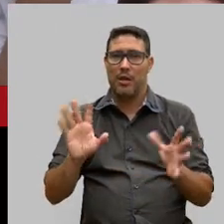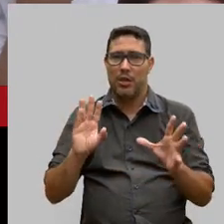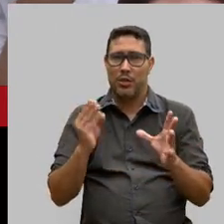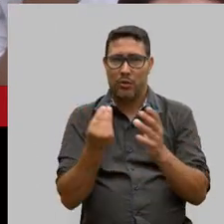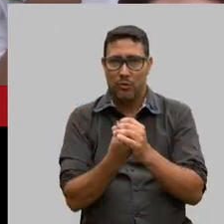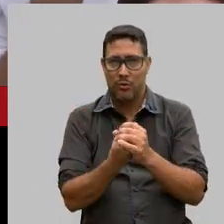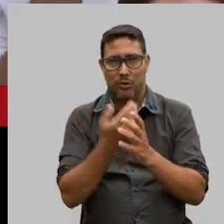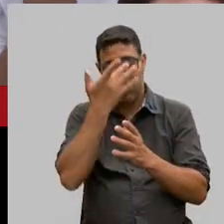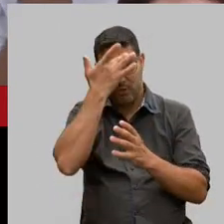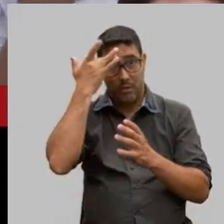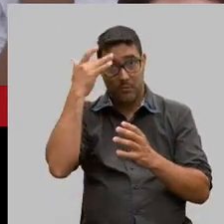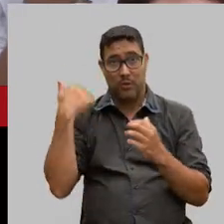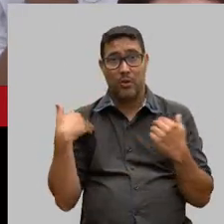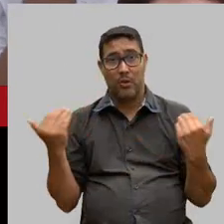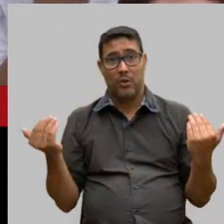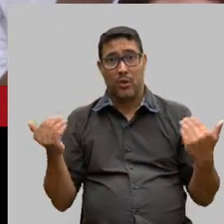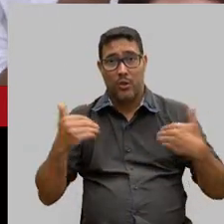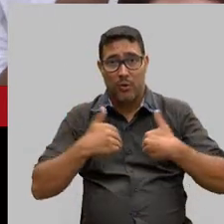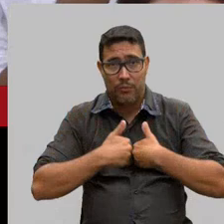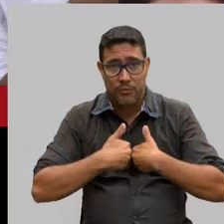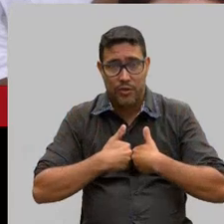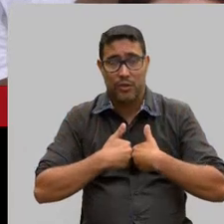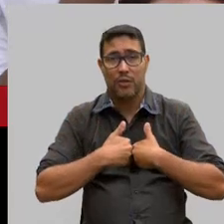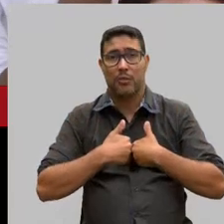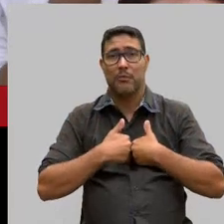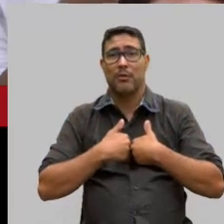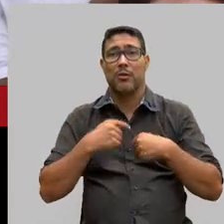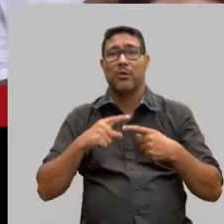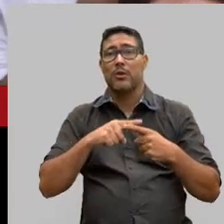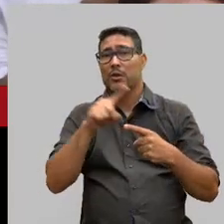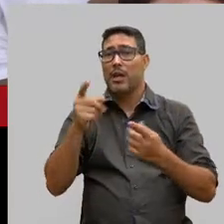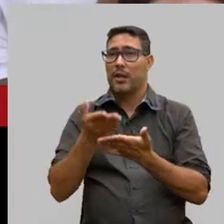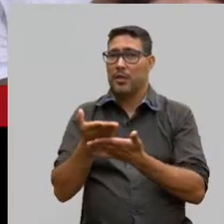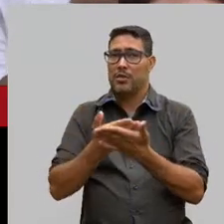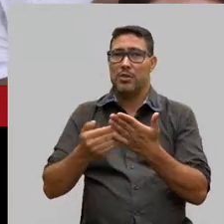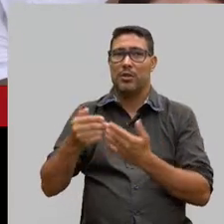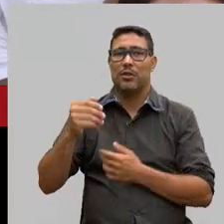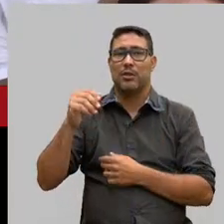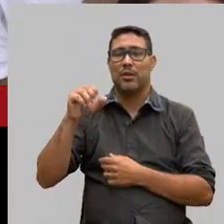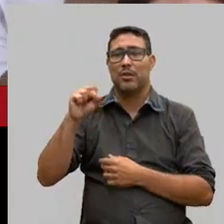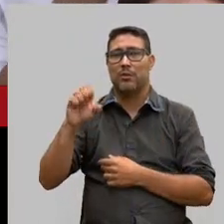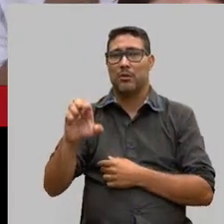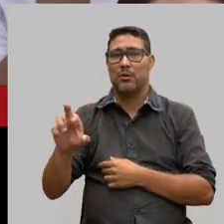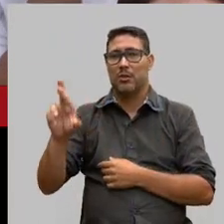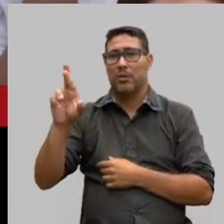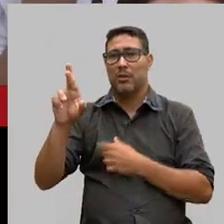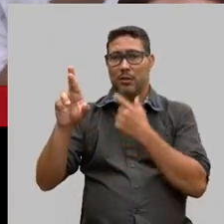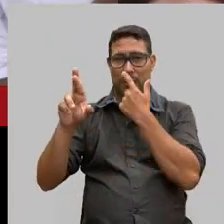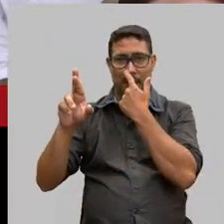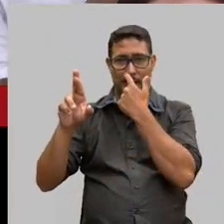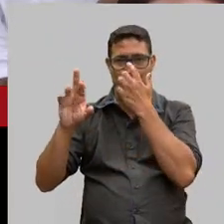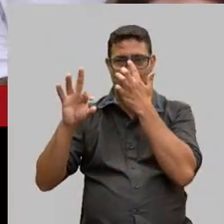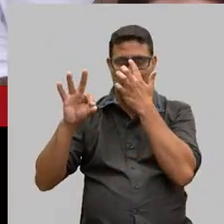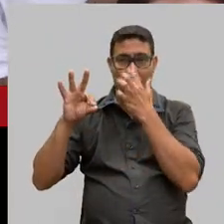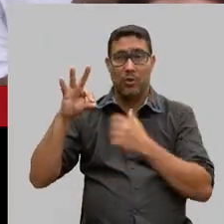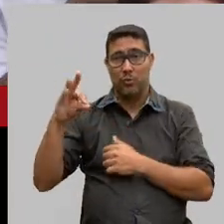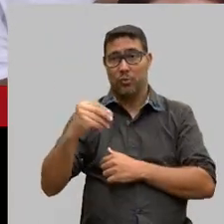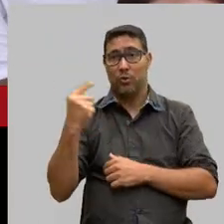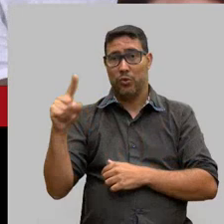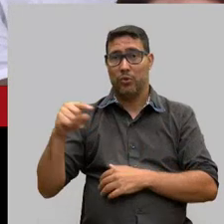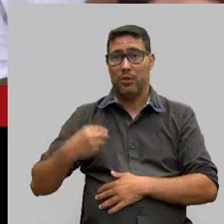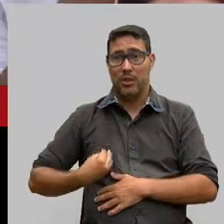com autismo atendidas pelo ser que todo ser que já existe no estado possa